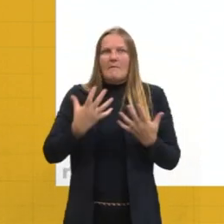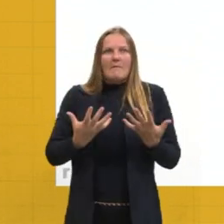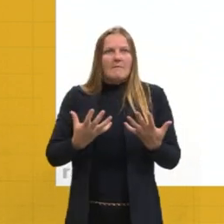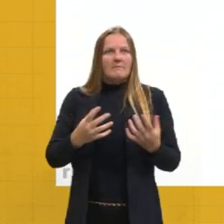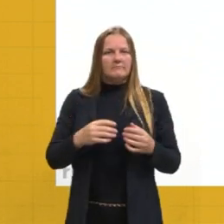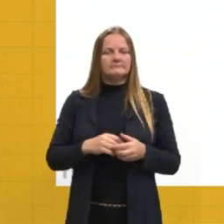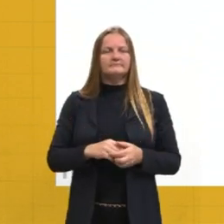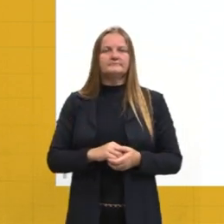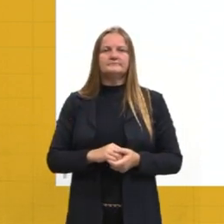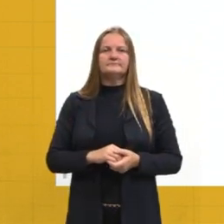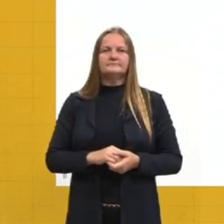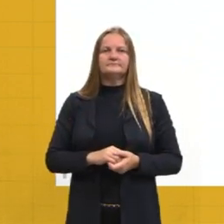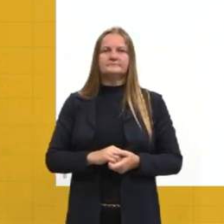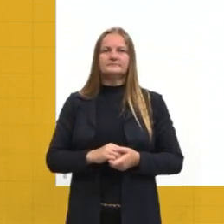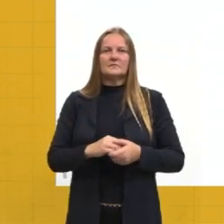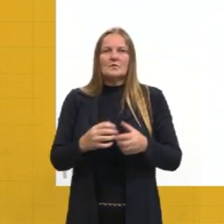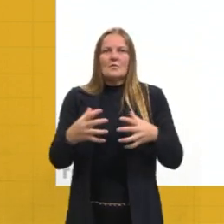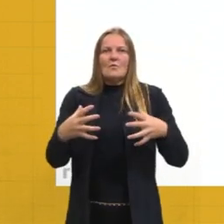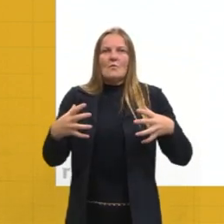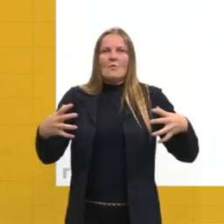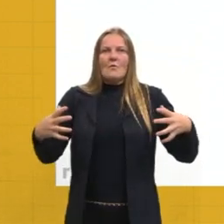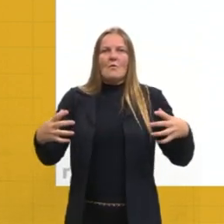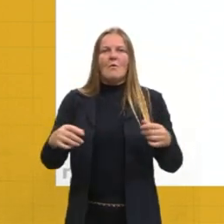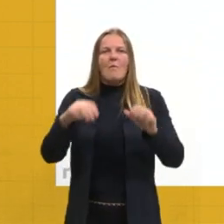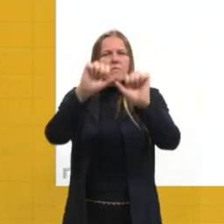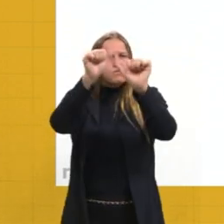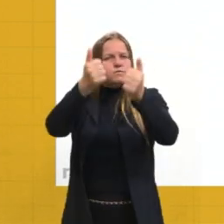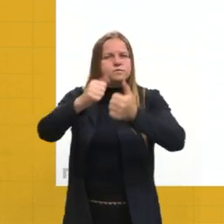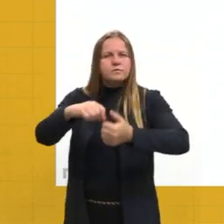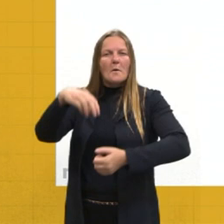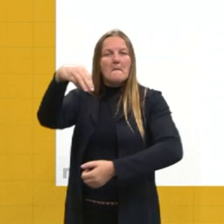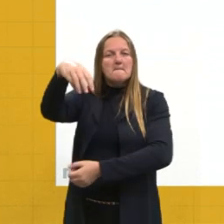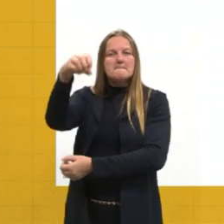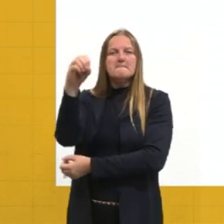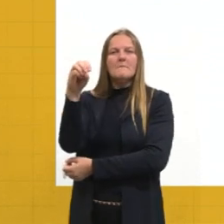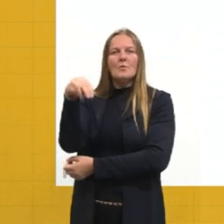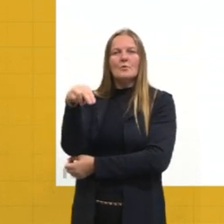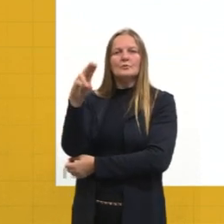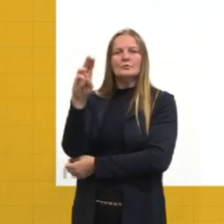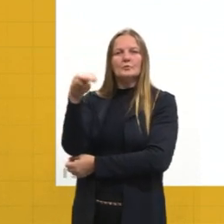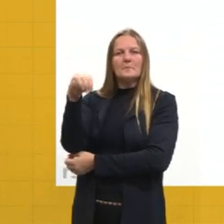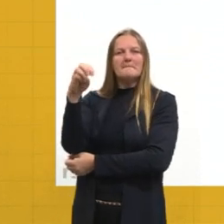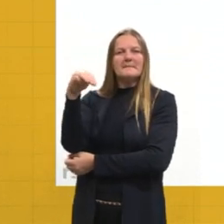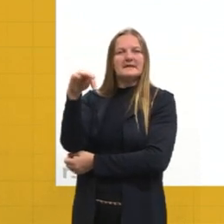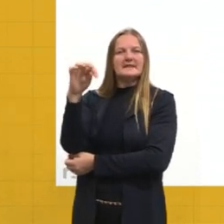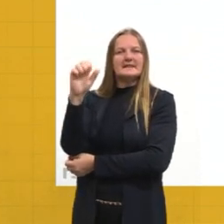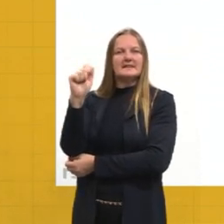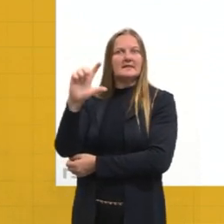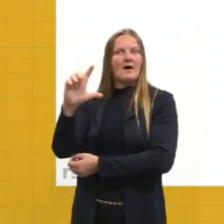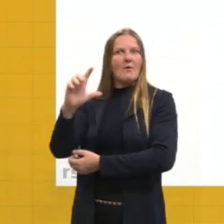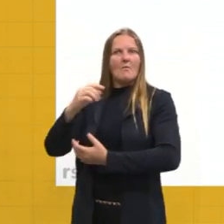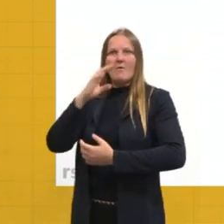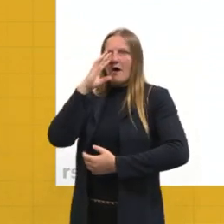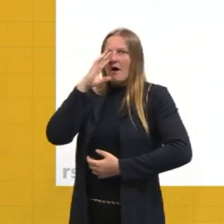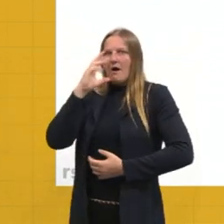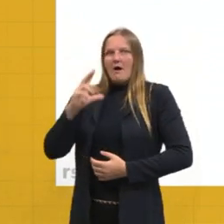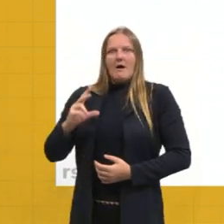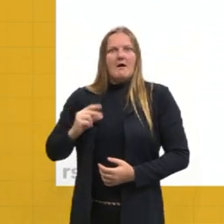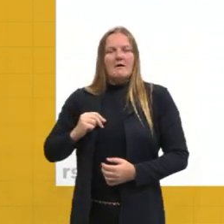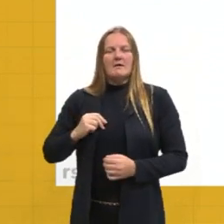que é grande quer monumental né de fato Como diz a palavra é é uma arquitetura que é